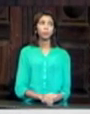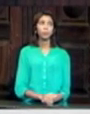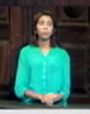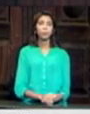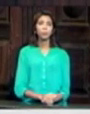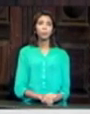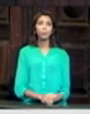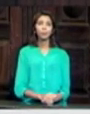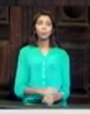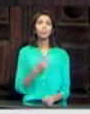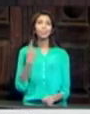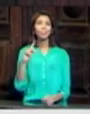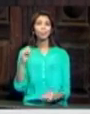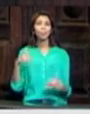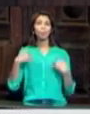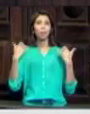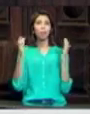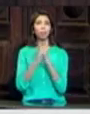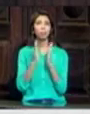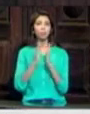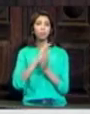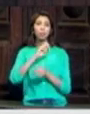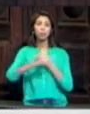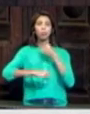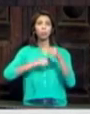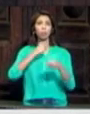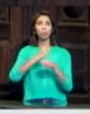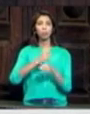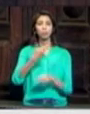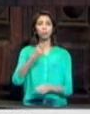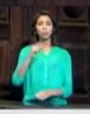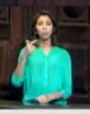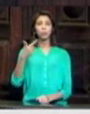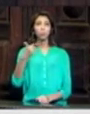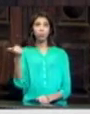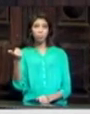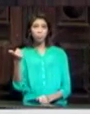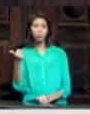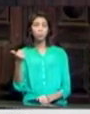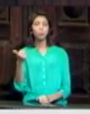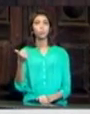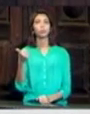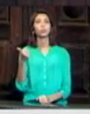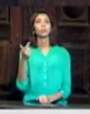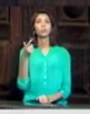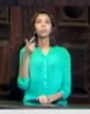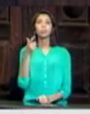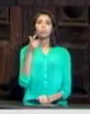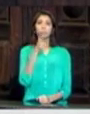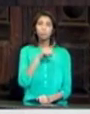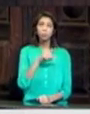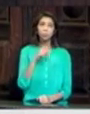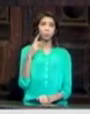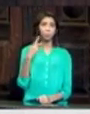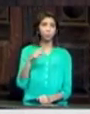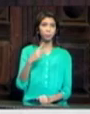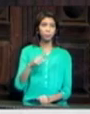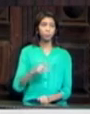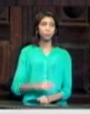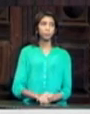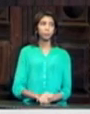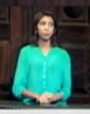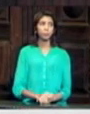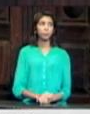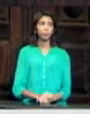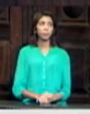seu aniversário no ano de 2021 e recebeu da AGTRANSP,